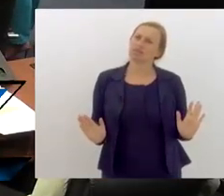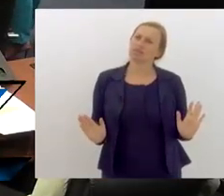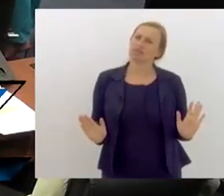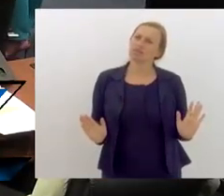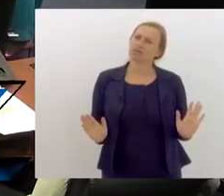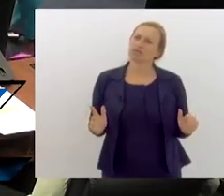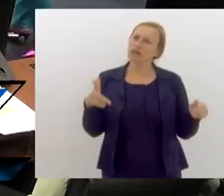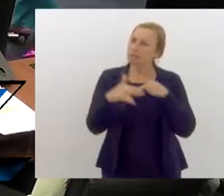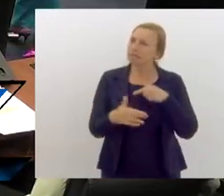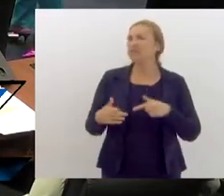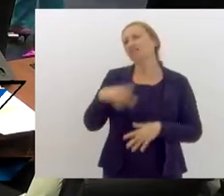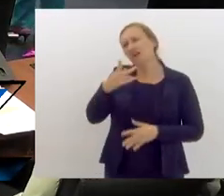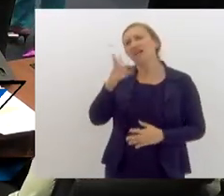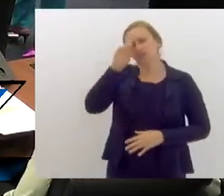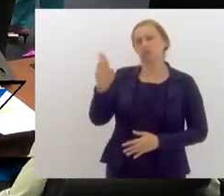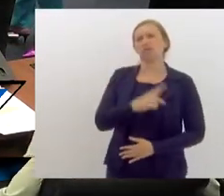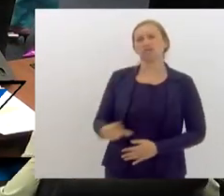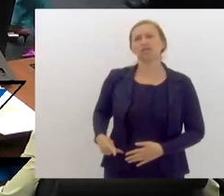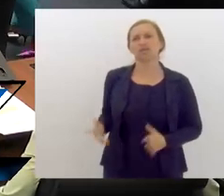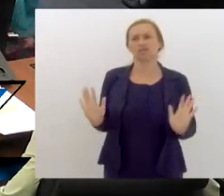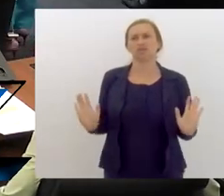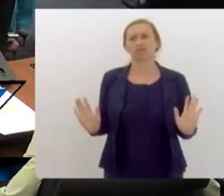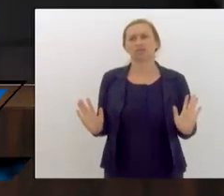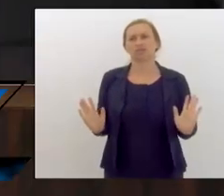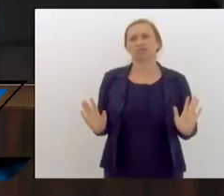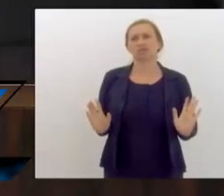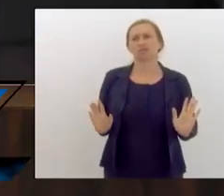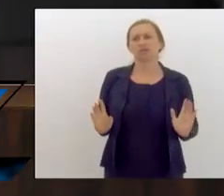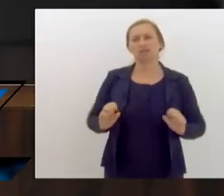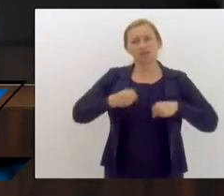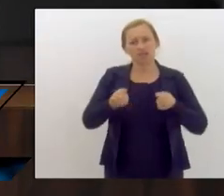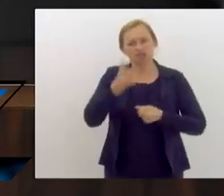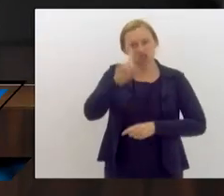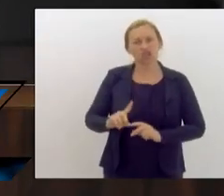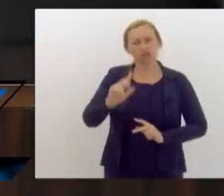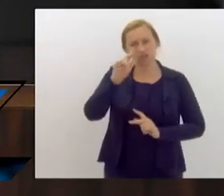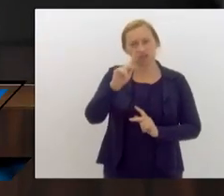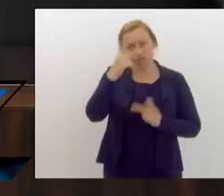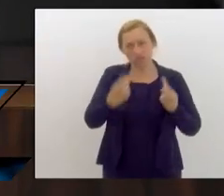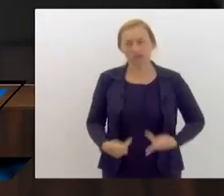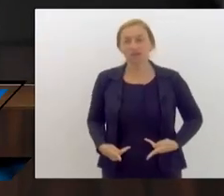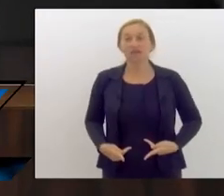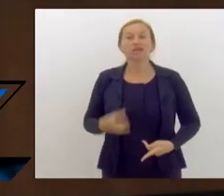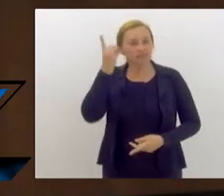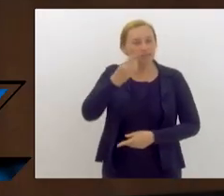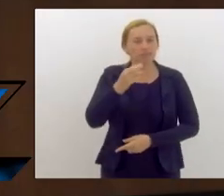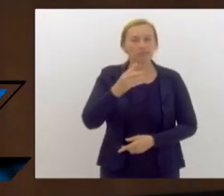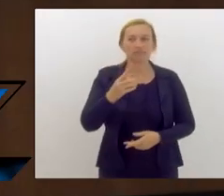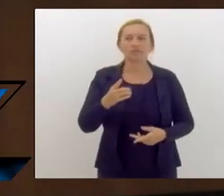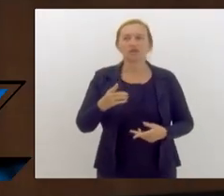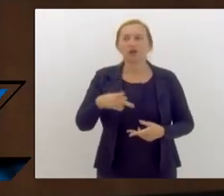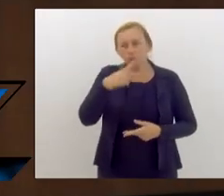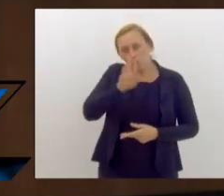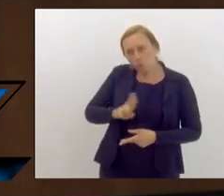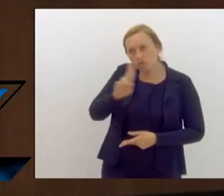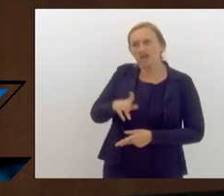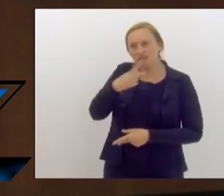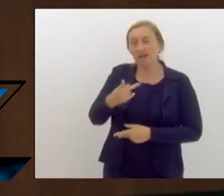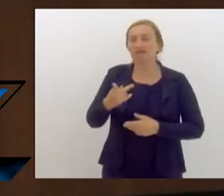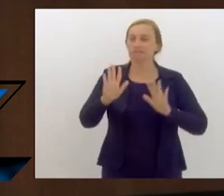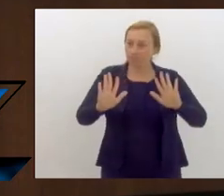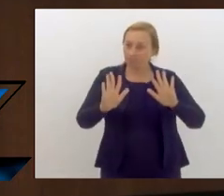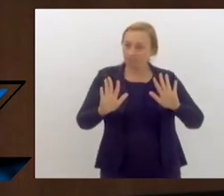interrompendo a fala pelo amor de Deus vocês não defendem os direitos humanos defende a prerrogativa no parlamentar de poder fazer uso da palavra deputada